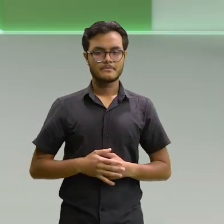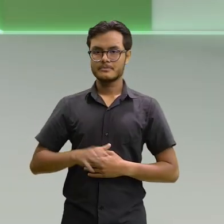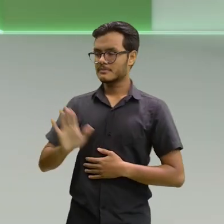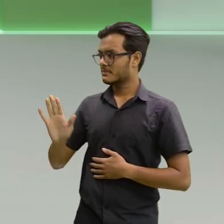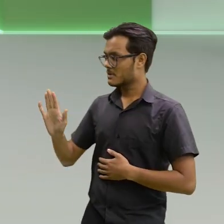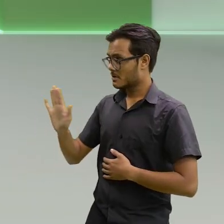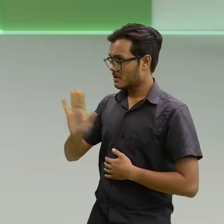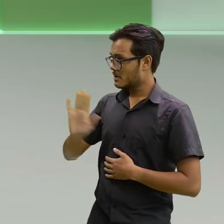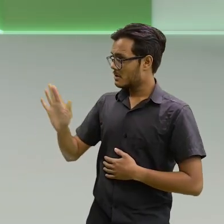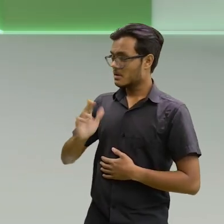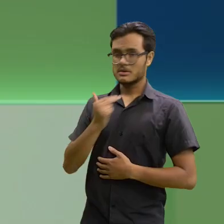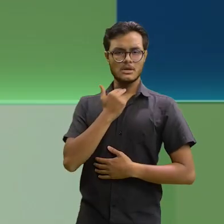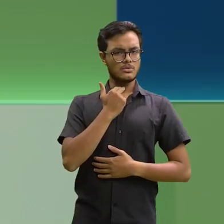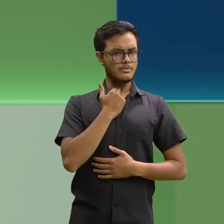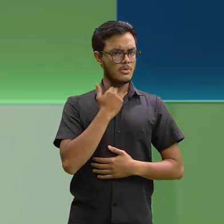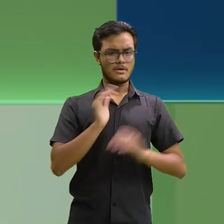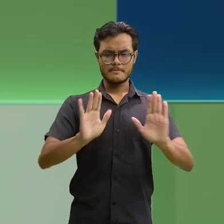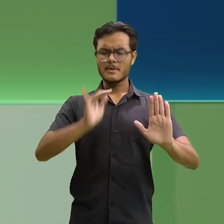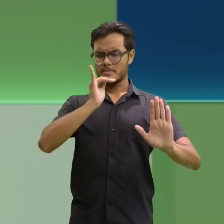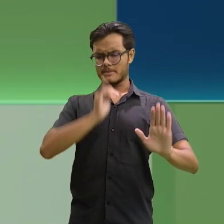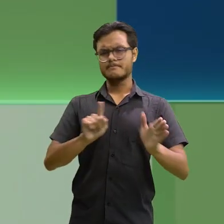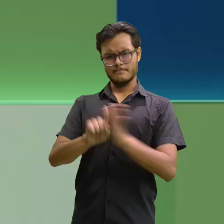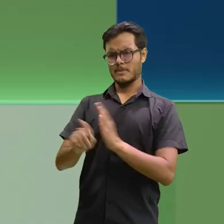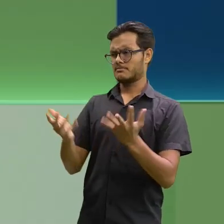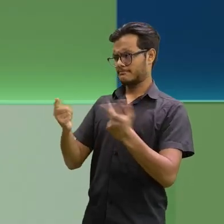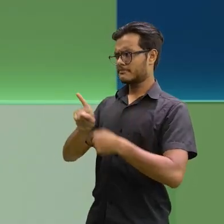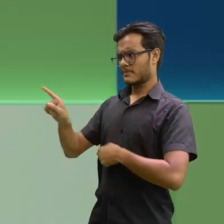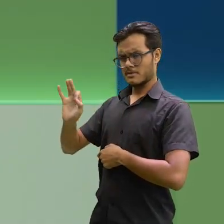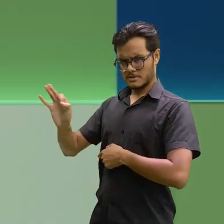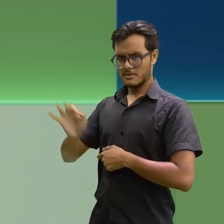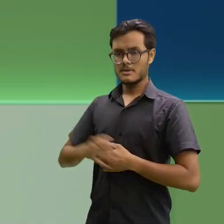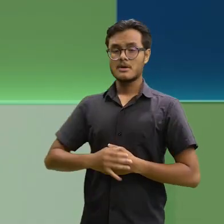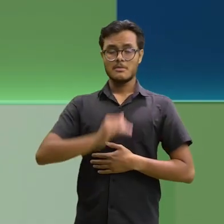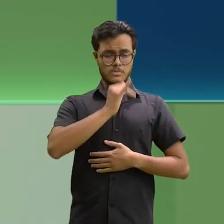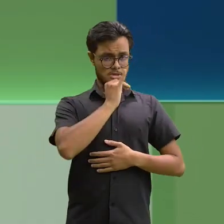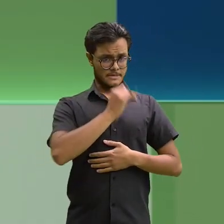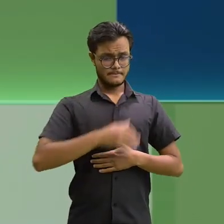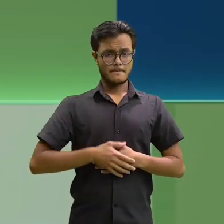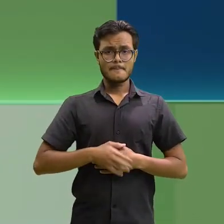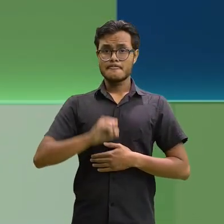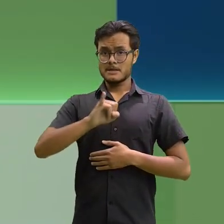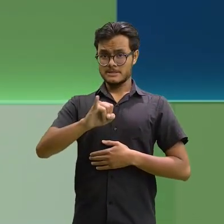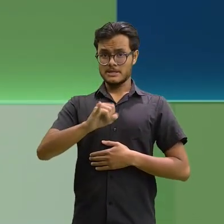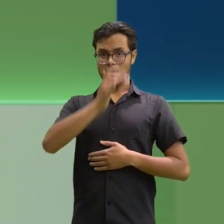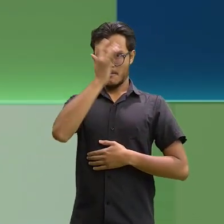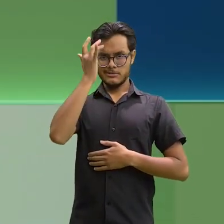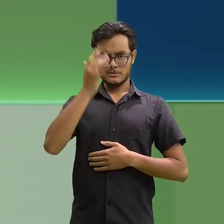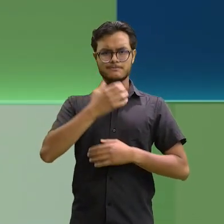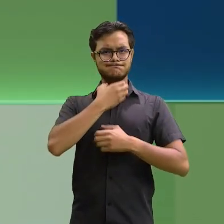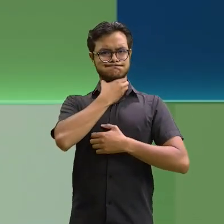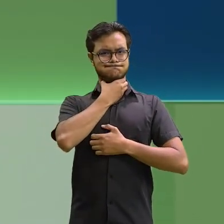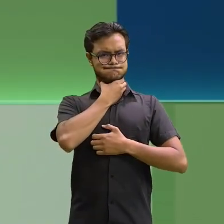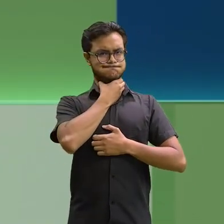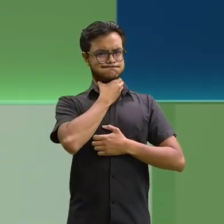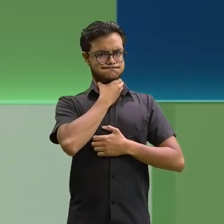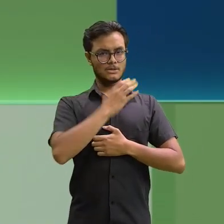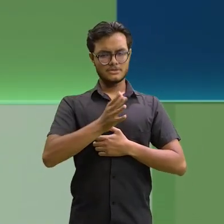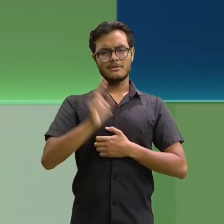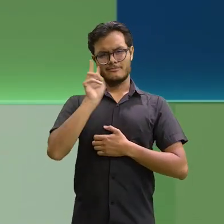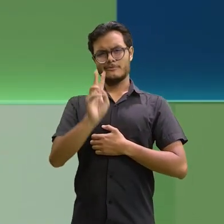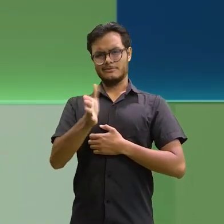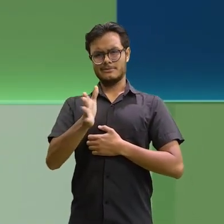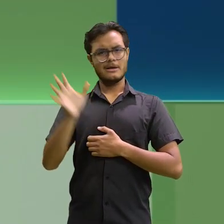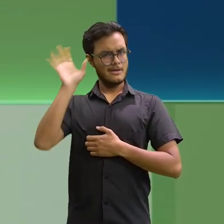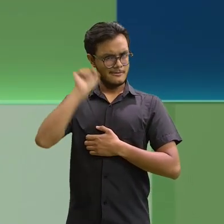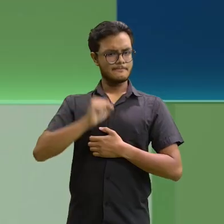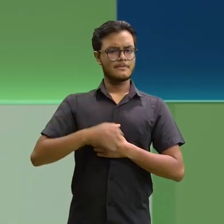ia falar sobre isso. Obrigado pela pergunta, Gui. Galera, é o seguinte, com certeza você já deve ter